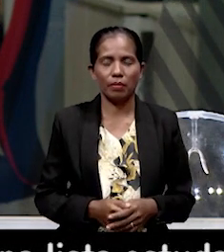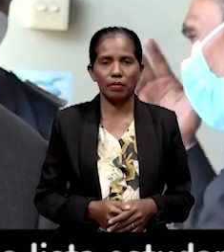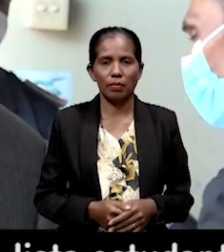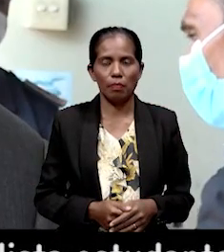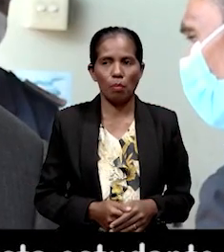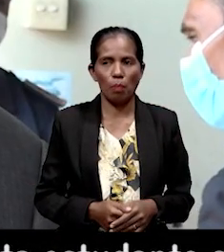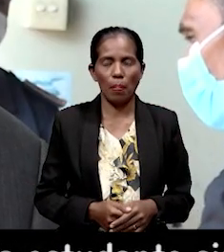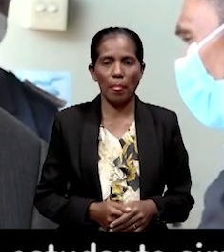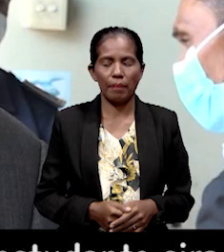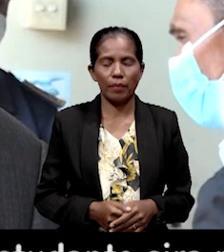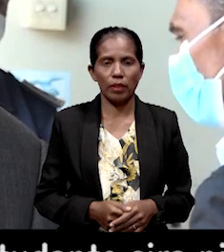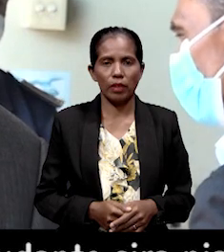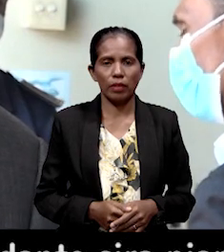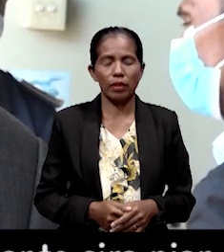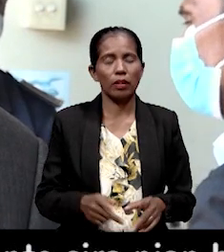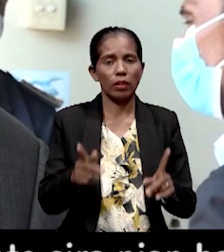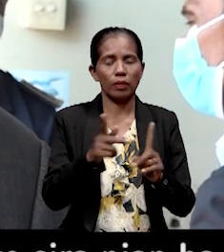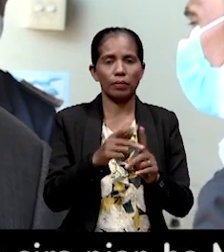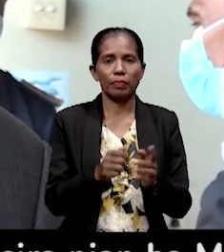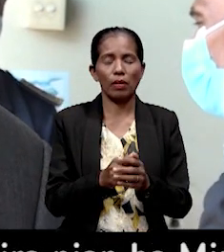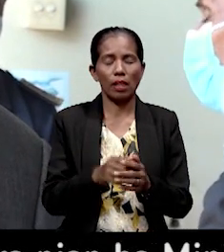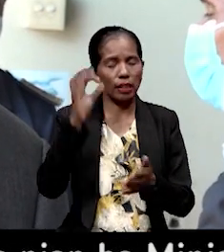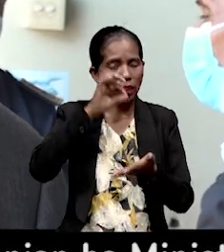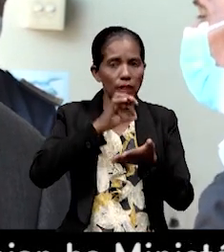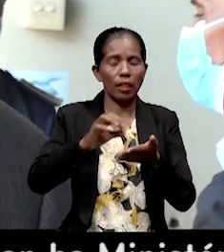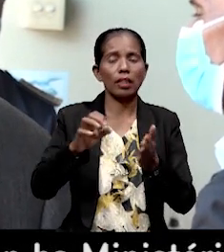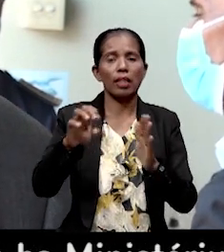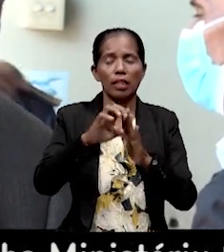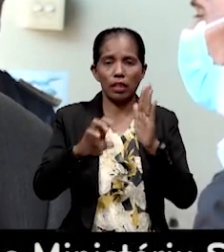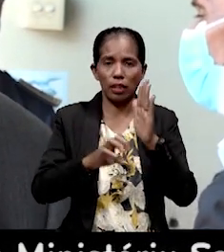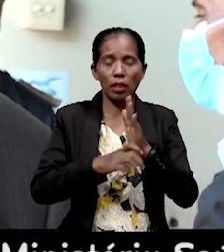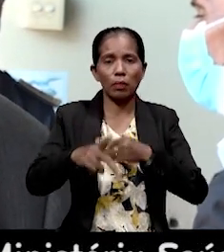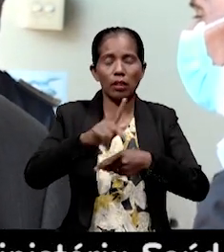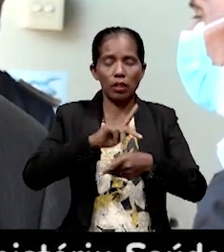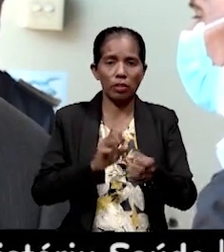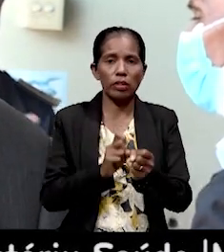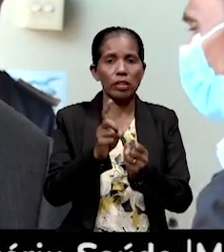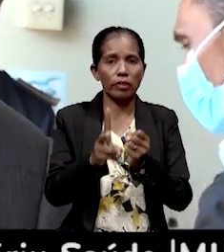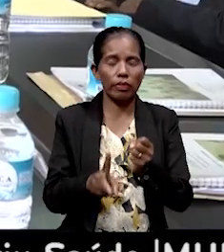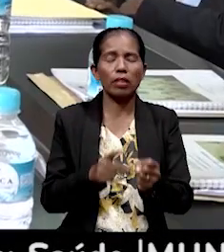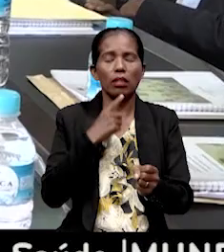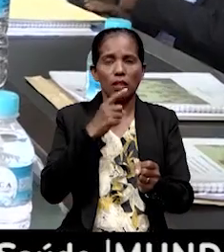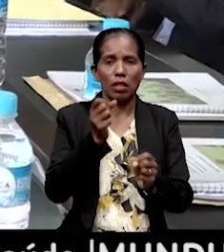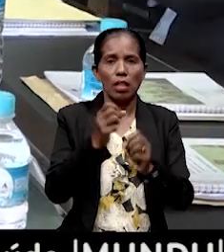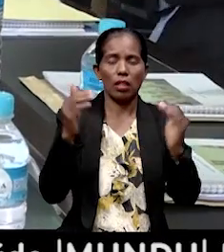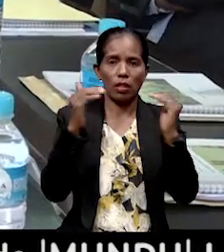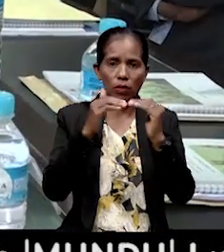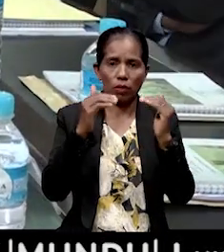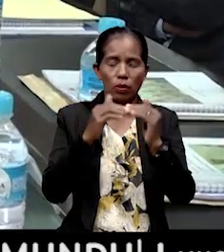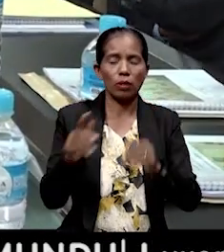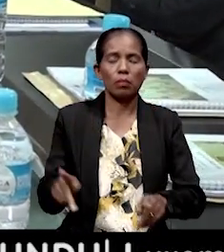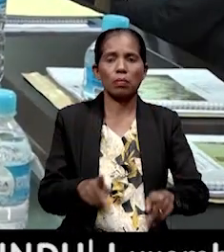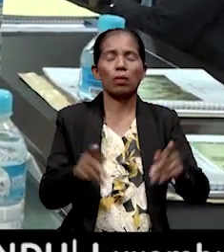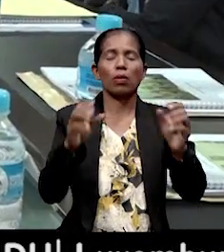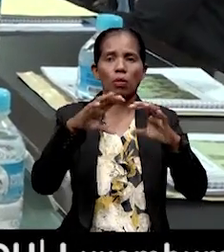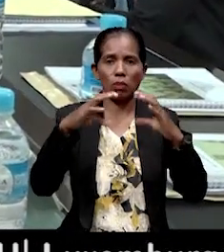Acos na temporária. Temporária. Secretário de Estado de Proteção Civil, Joaquim dos Santos, foi em uma audiência pública com a Comissão